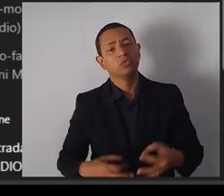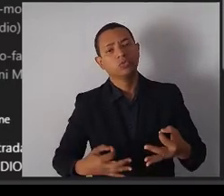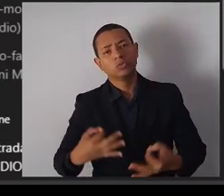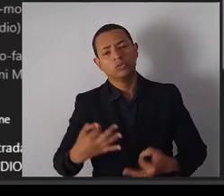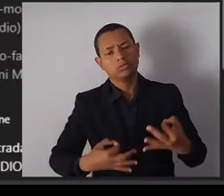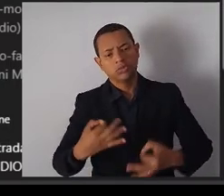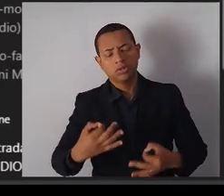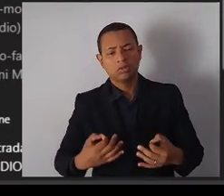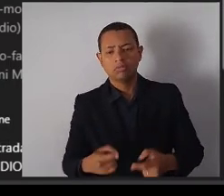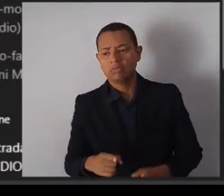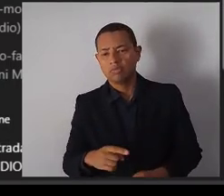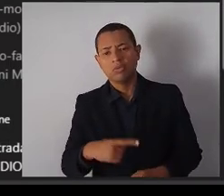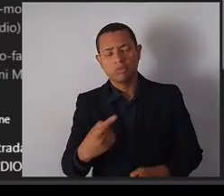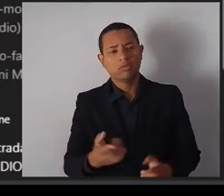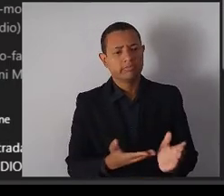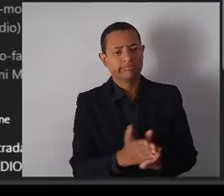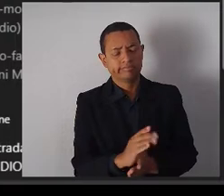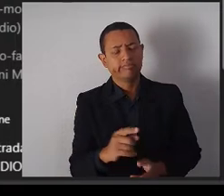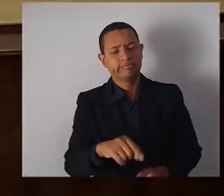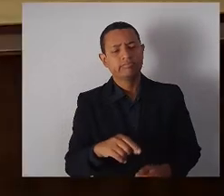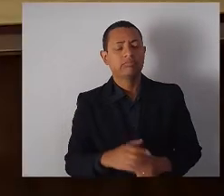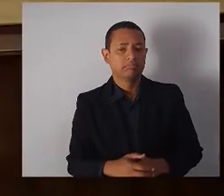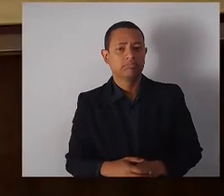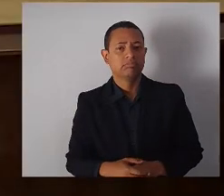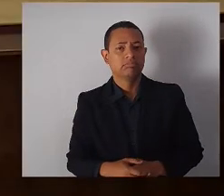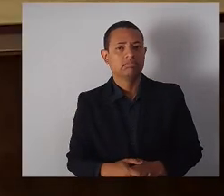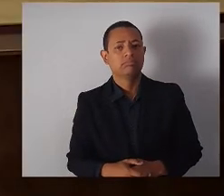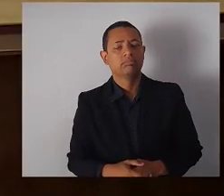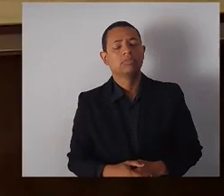improcedente. É como requer, excelências. Boa tarde.